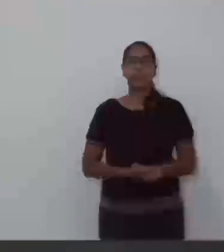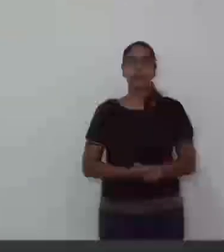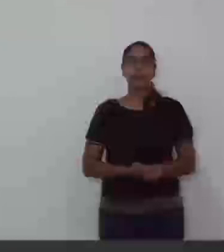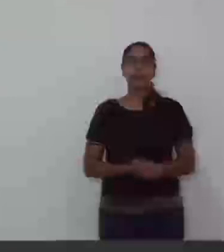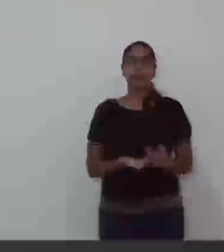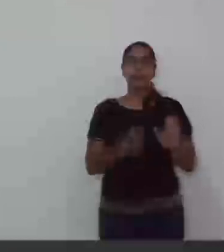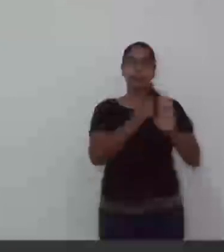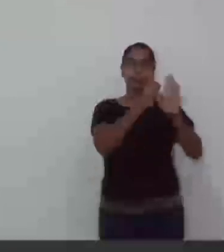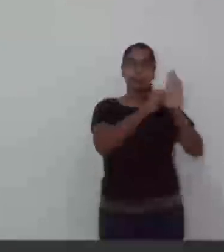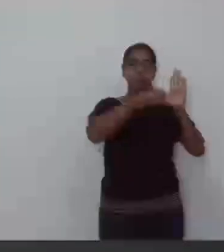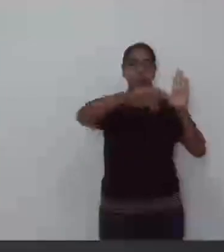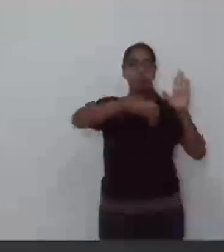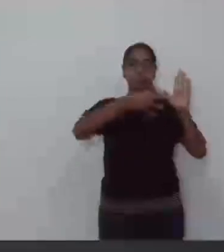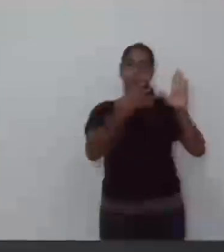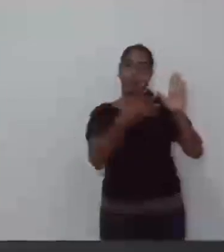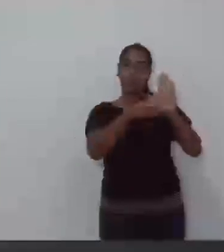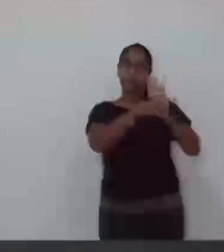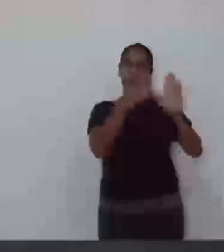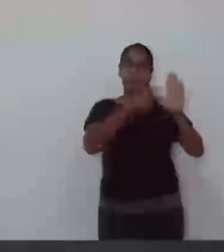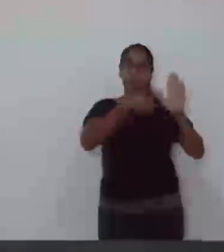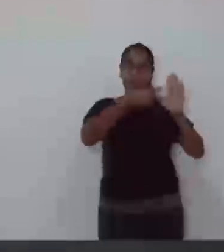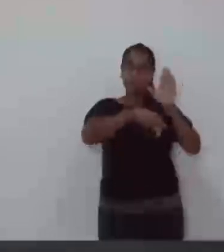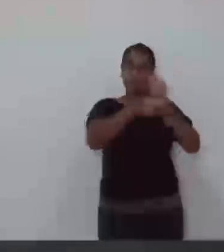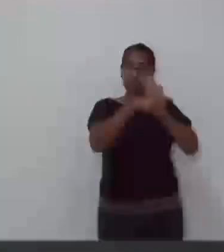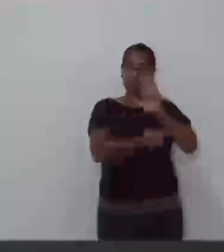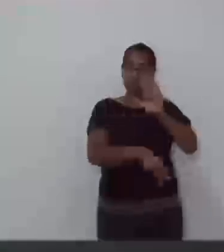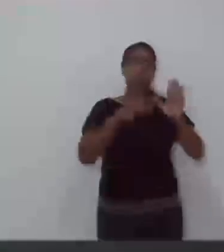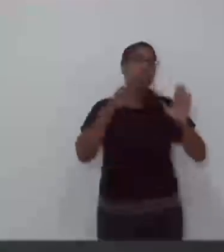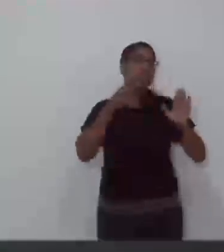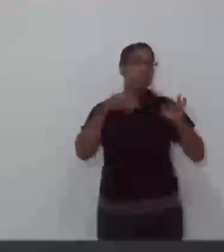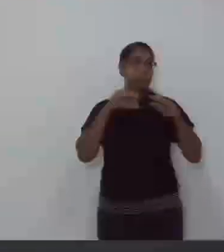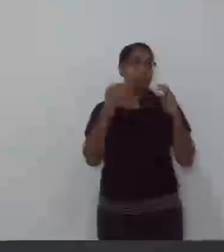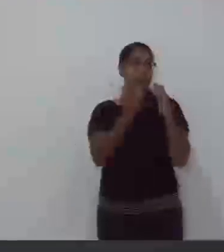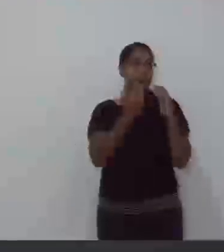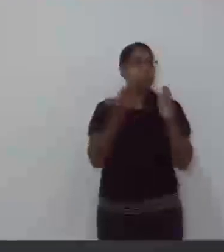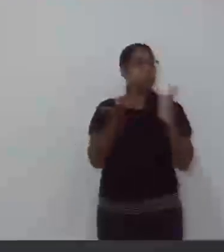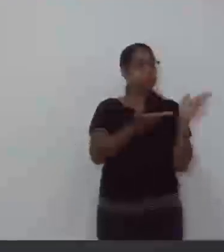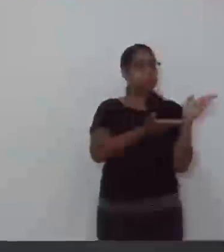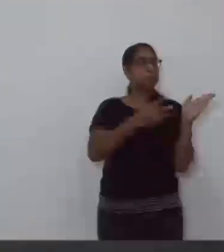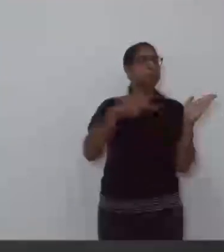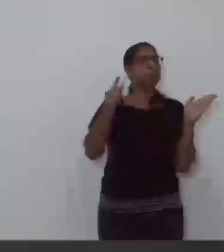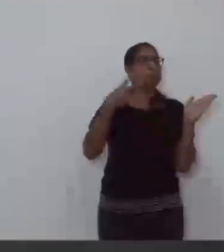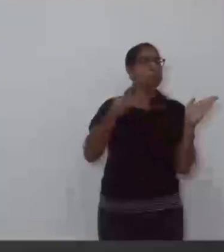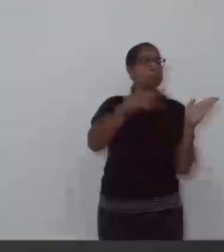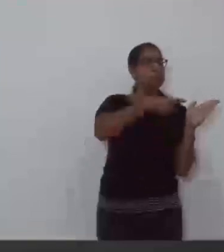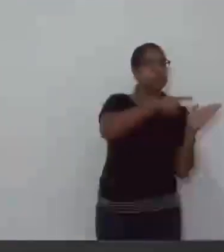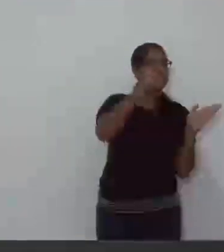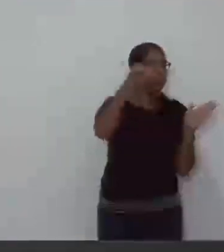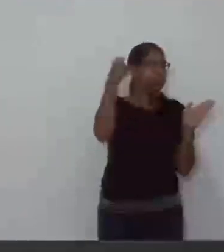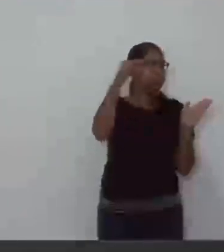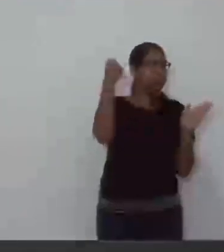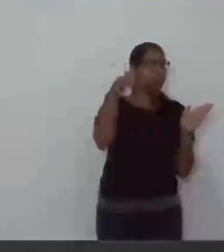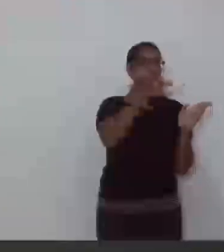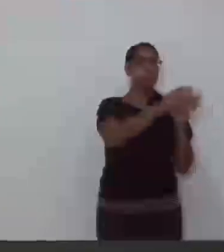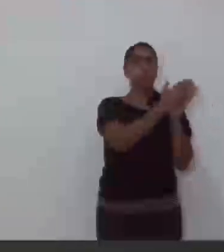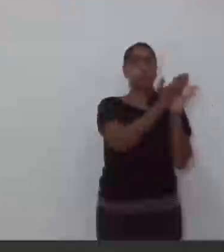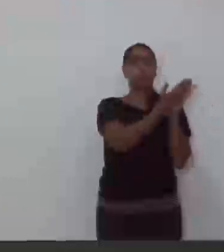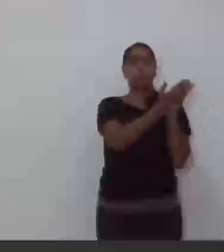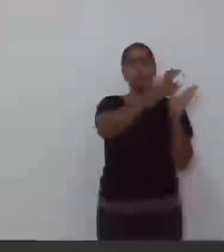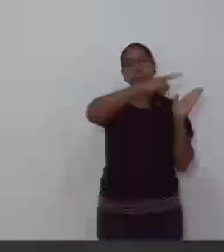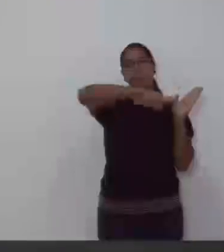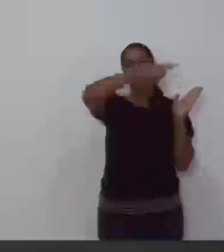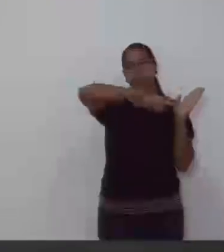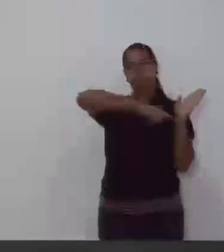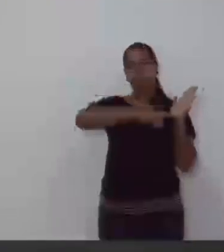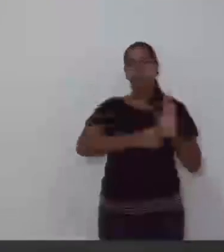De acordo com o artigo 94, parágrafo 2º do Regimento Interno, franqueia a palavra ao vereador Paulinho Palmeira para proceder à leitura de um